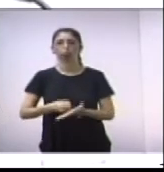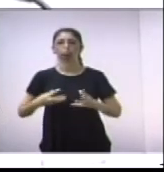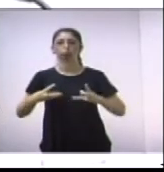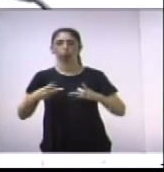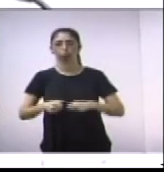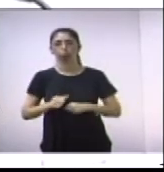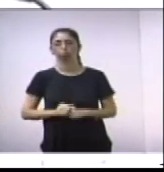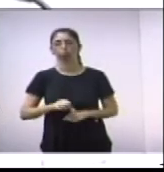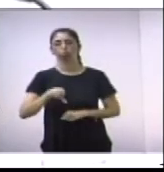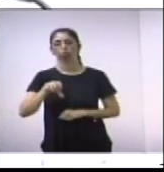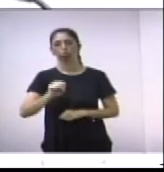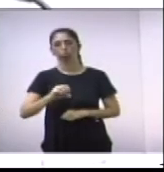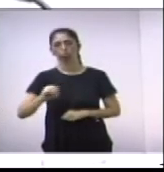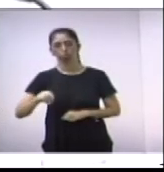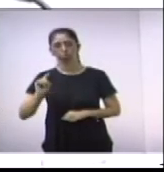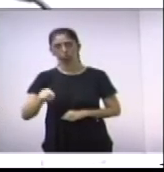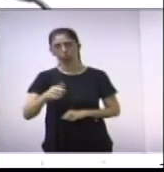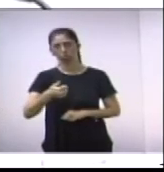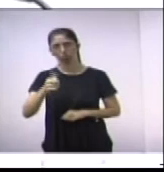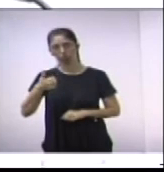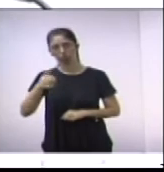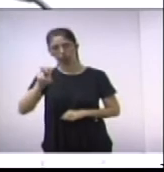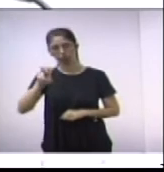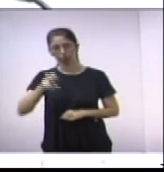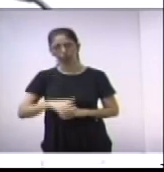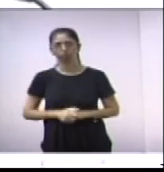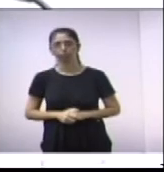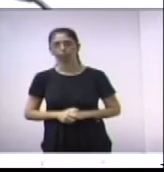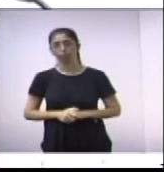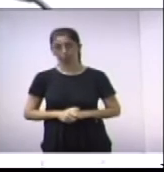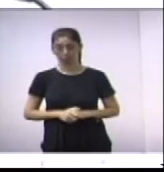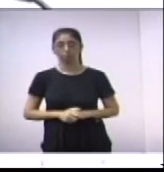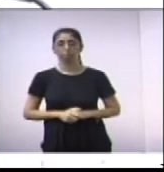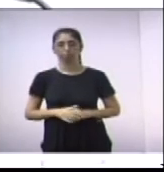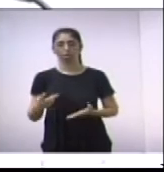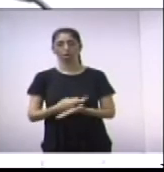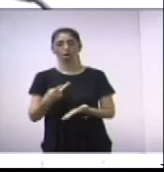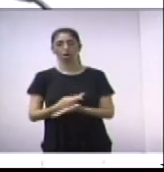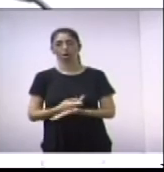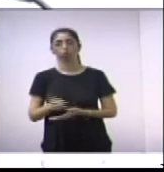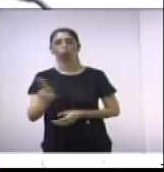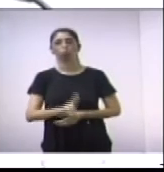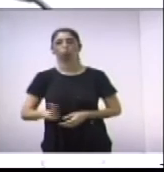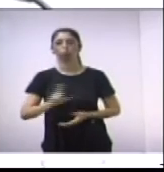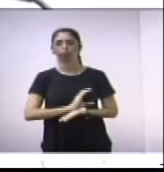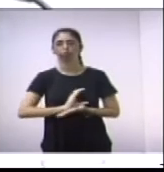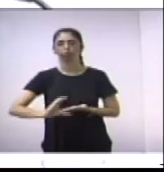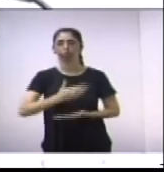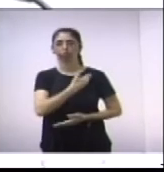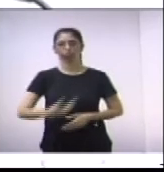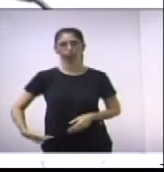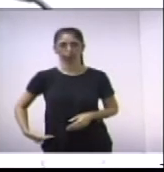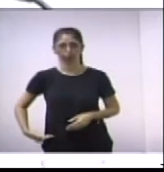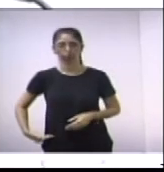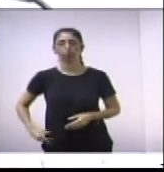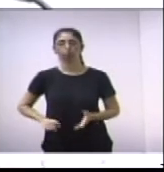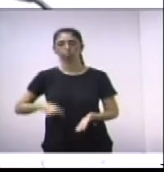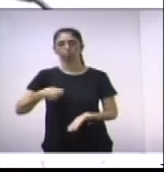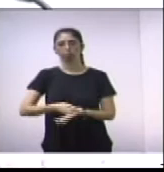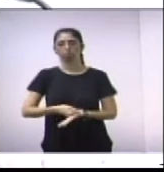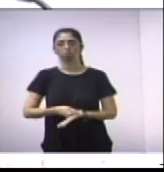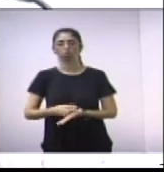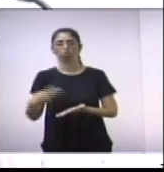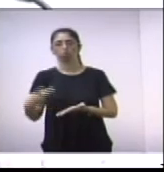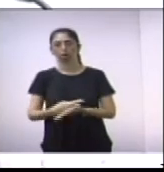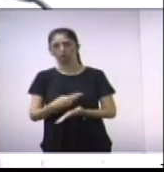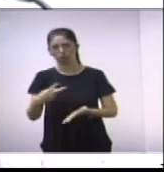R$ 859.900,115. Tal ato configura o desprezo que o denunciado tem pelos recursos públicos e tipifica a infração